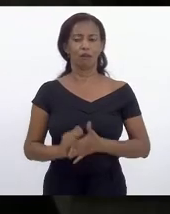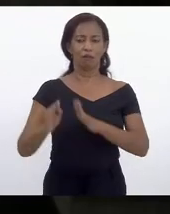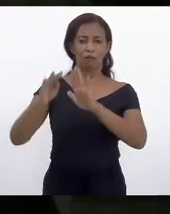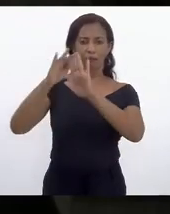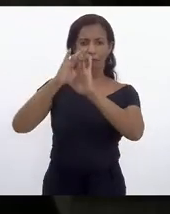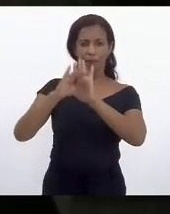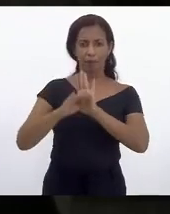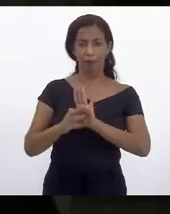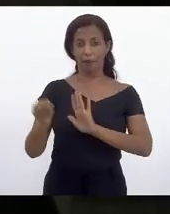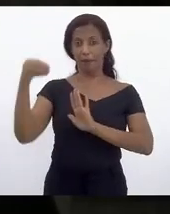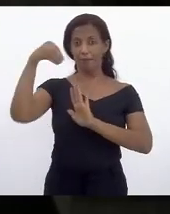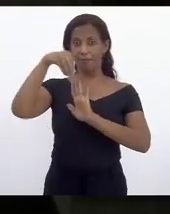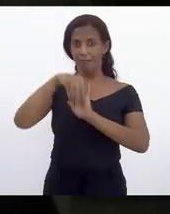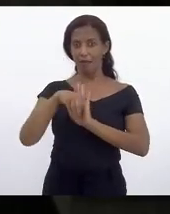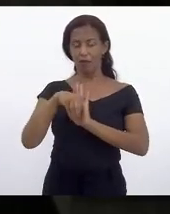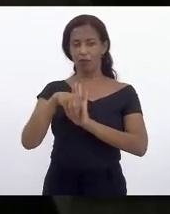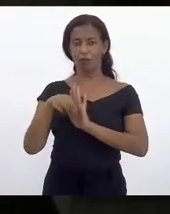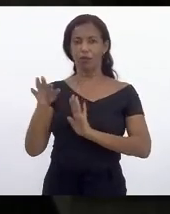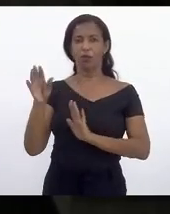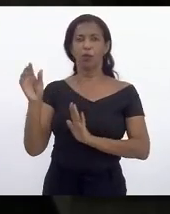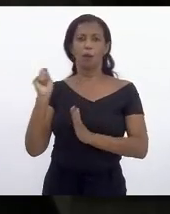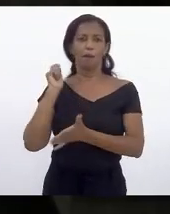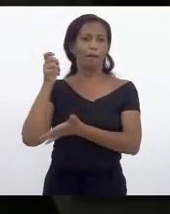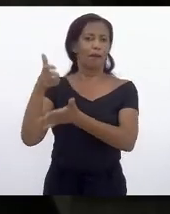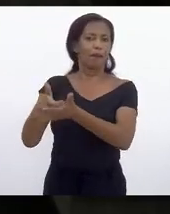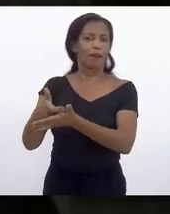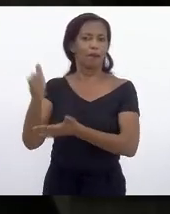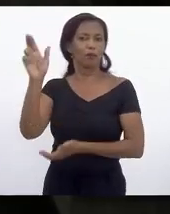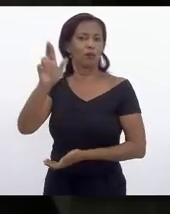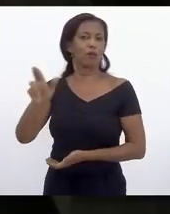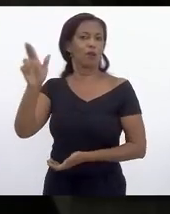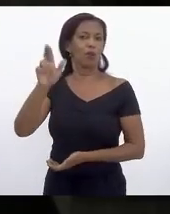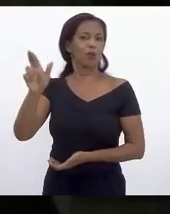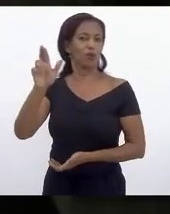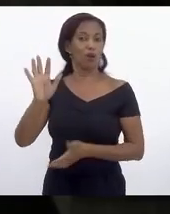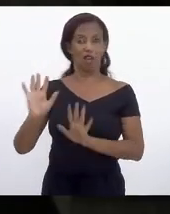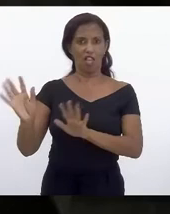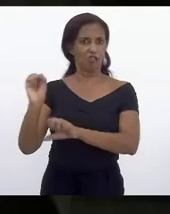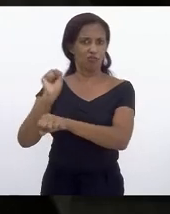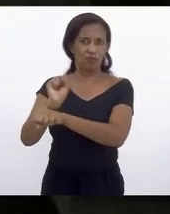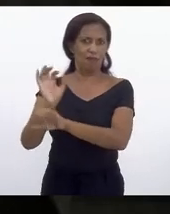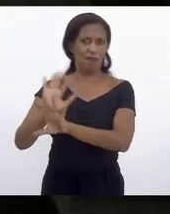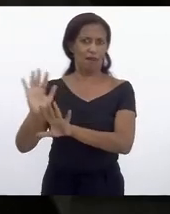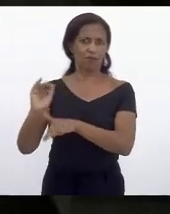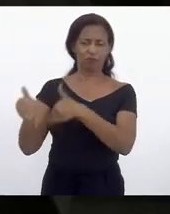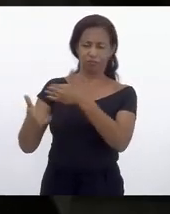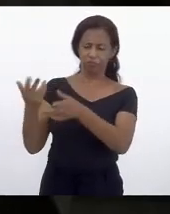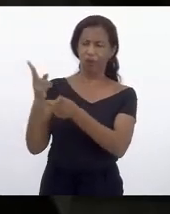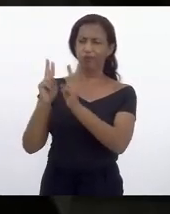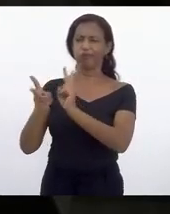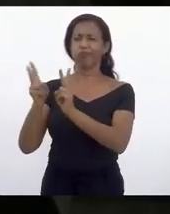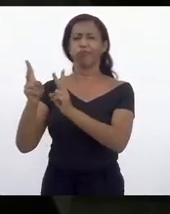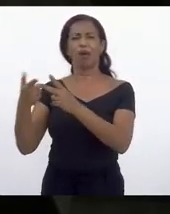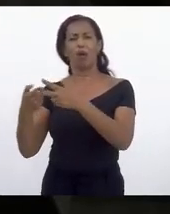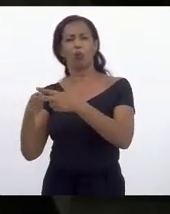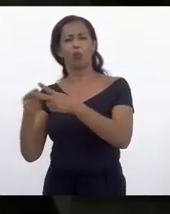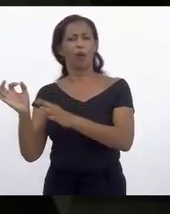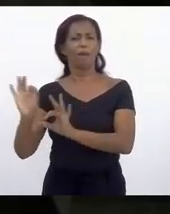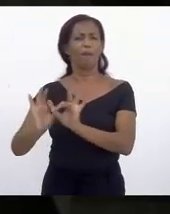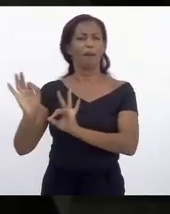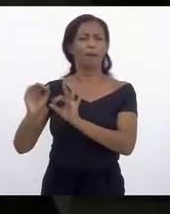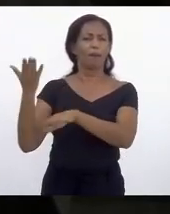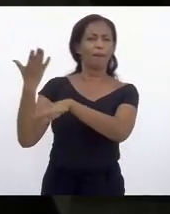programados no orçamento da União para pagamento de juros e serviços da dívida. Esses não estão congelados. Esses seguem sendo corrigidos e seguem